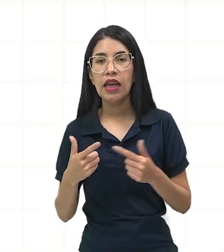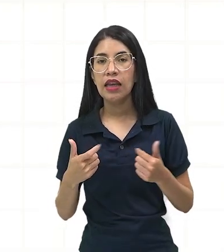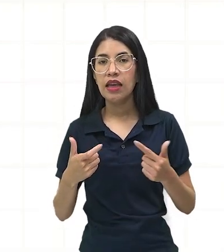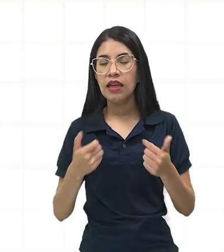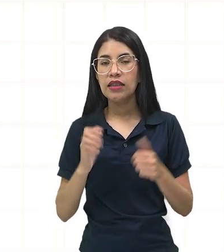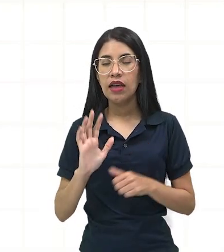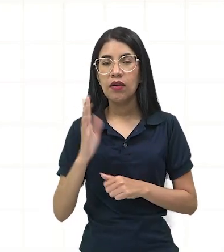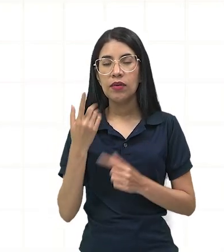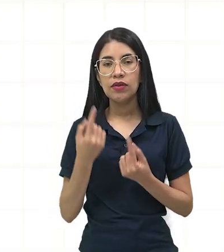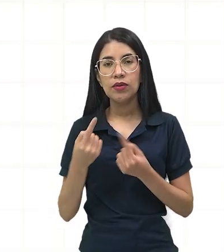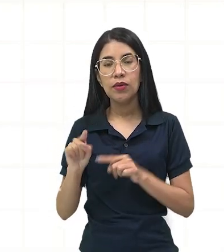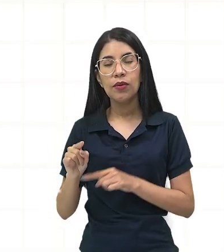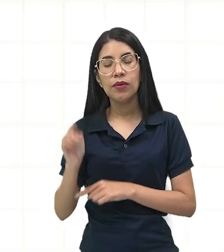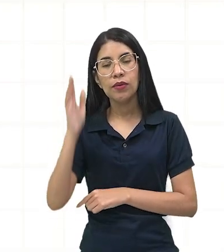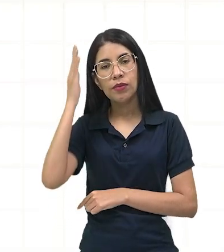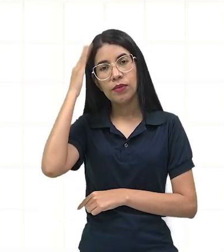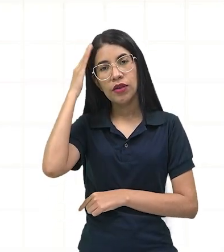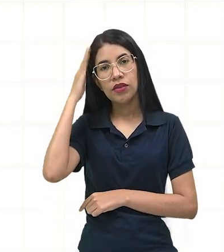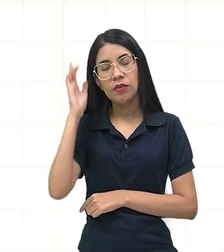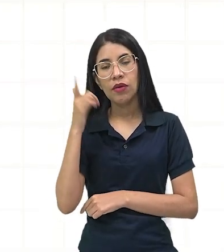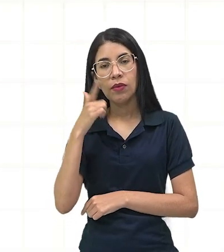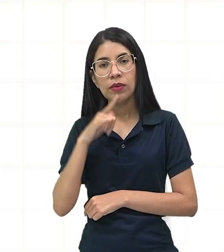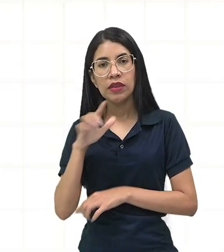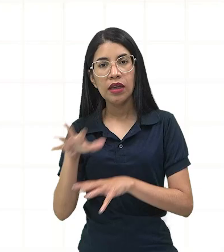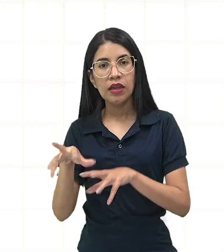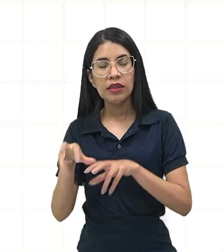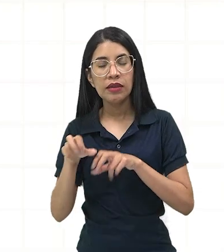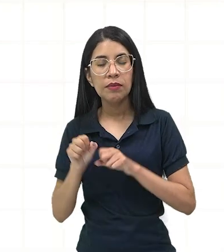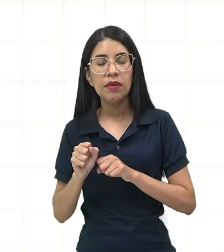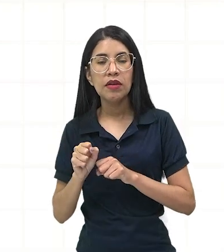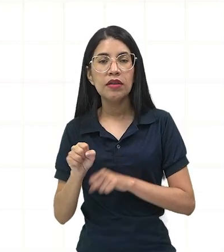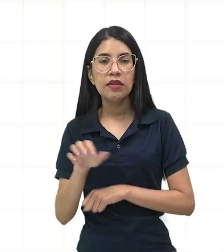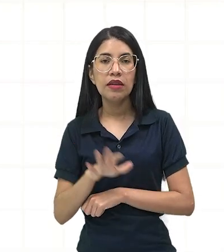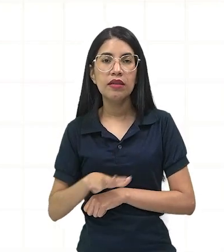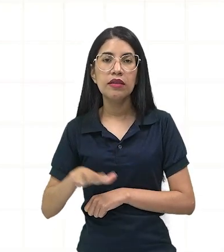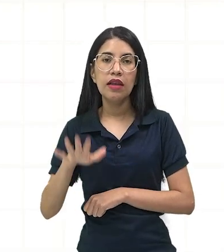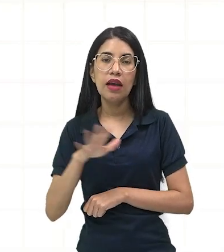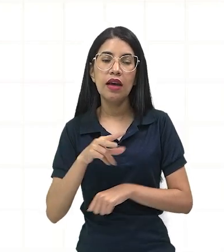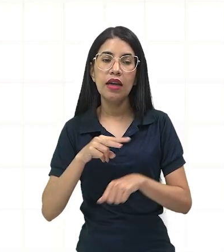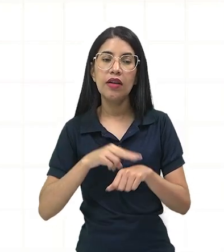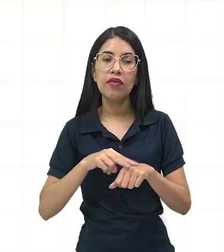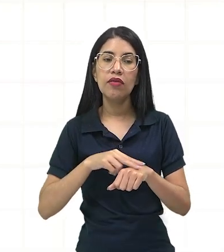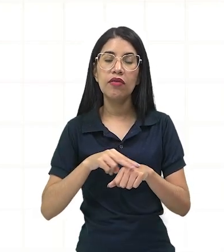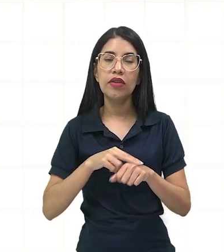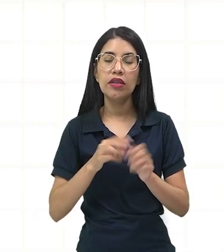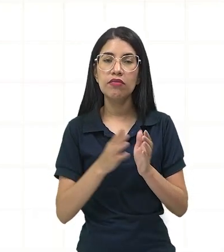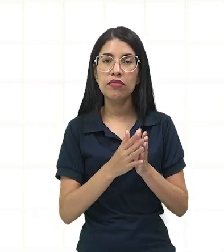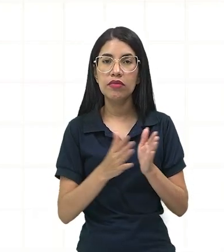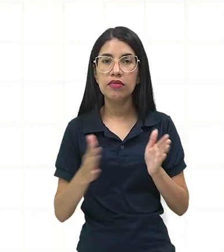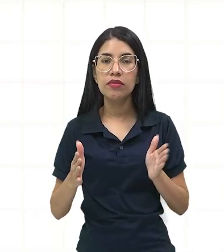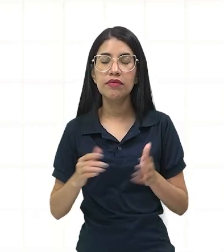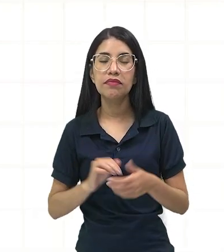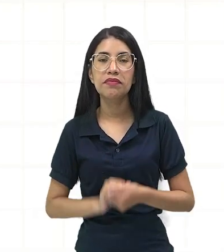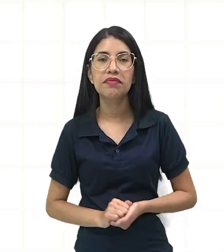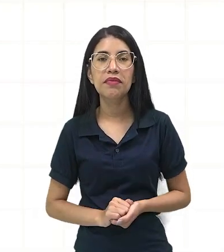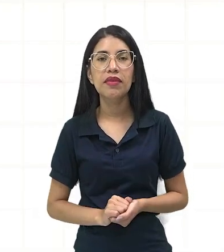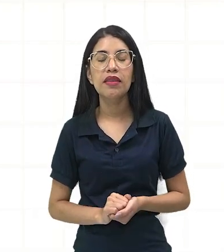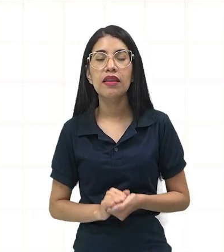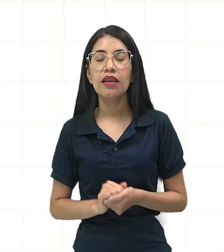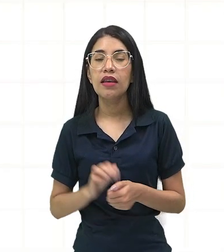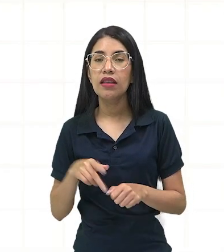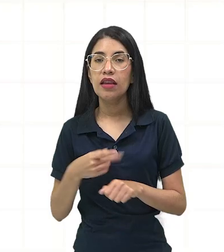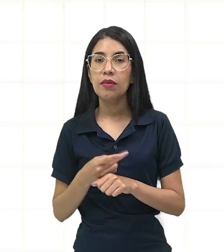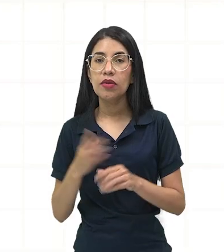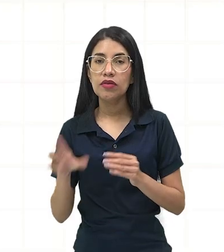contra os mexicanos. E todo esse território foi sendo, então, tomado dos Méxicos e passou a fazer parte